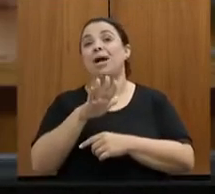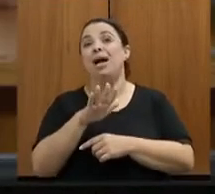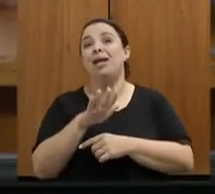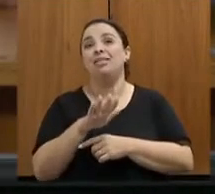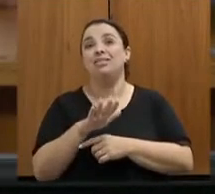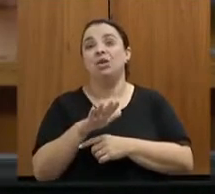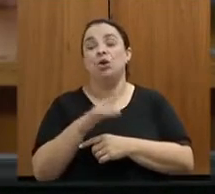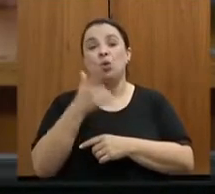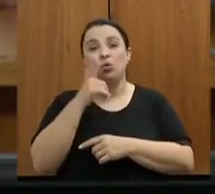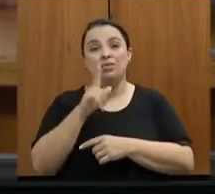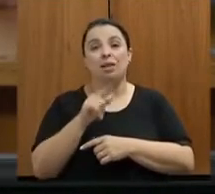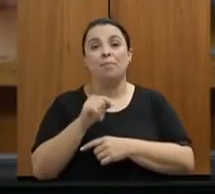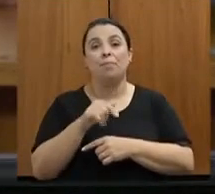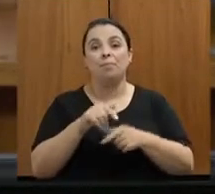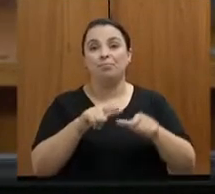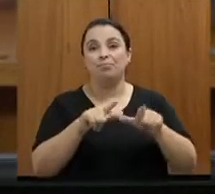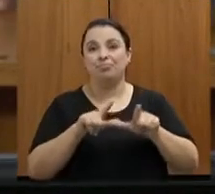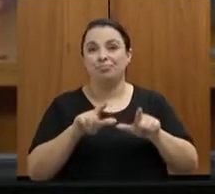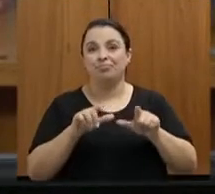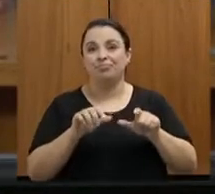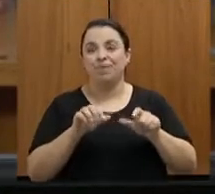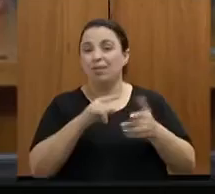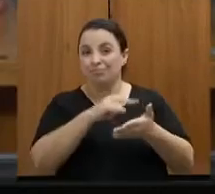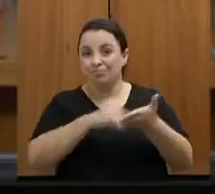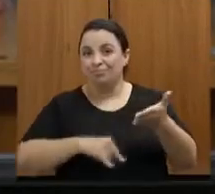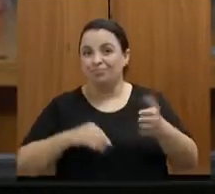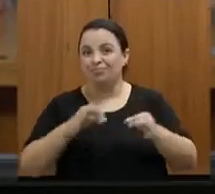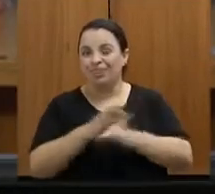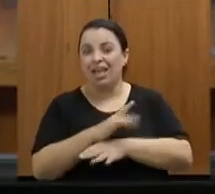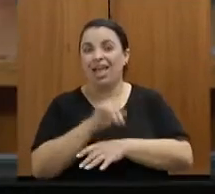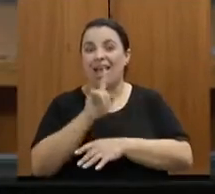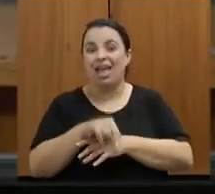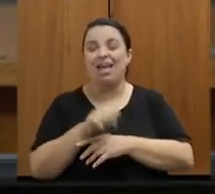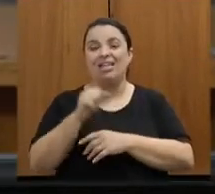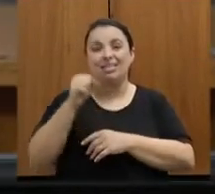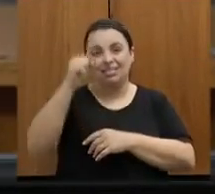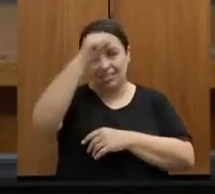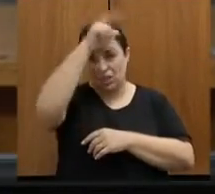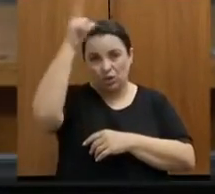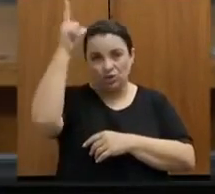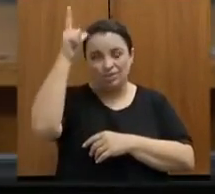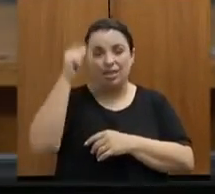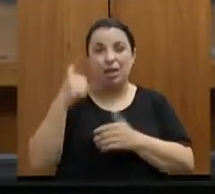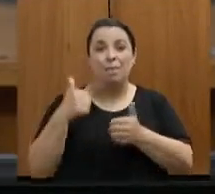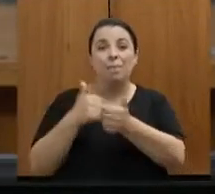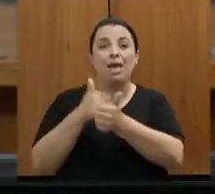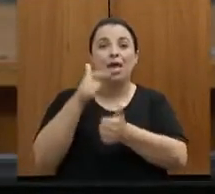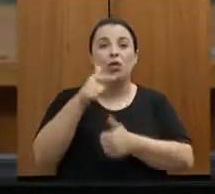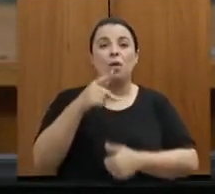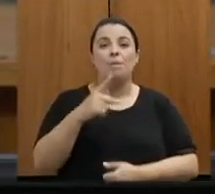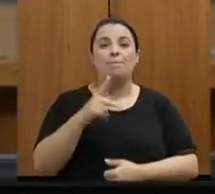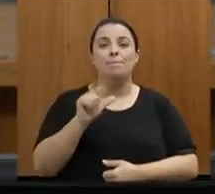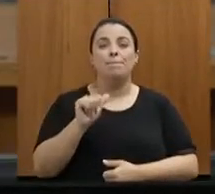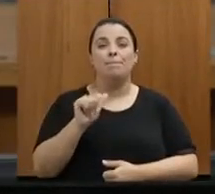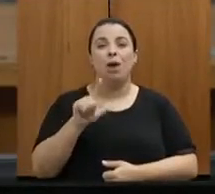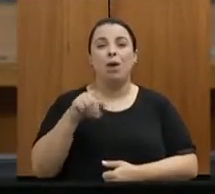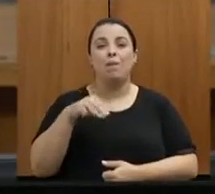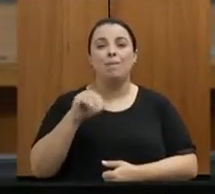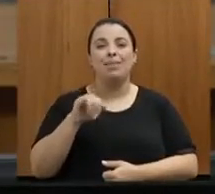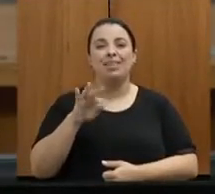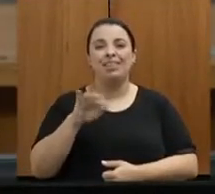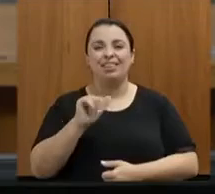número de títulos, vai ser no município de Santa Luzia, ali no Palmital, e o Palmital é uma das maiores